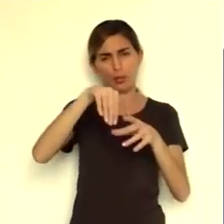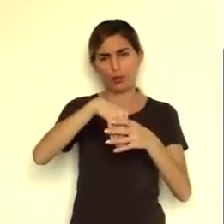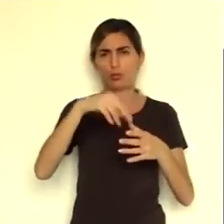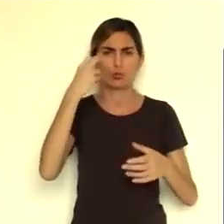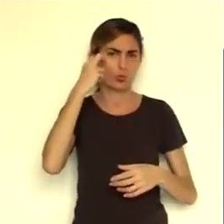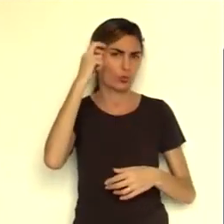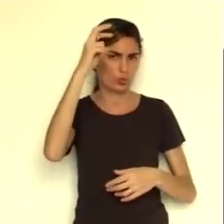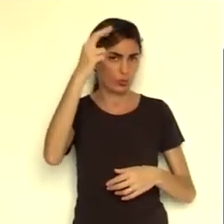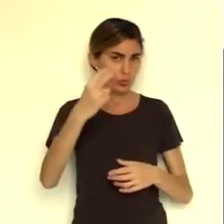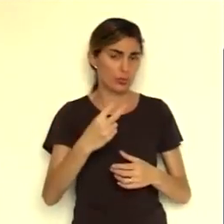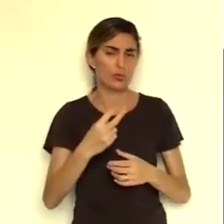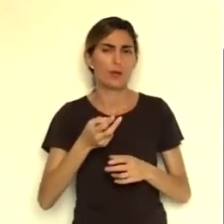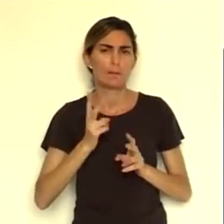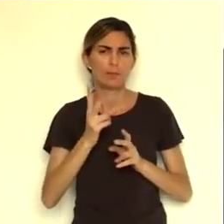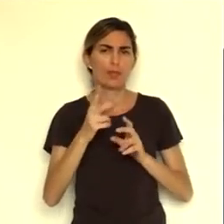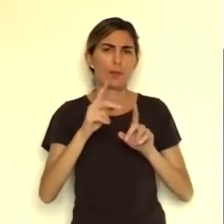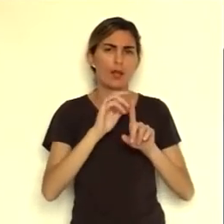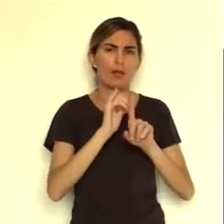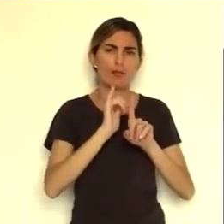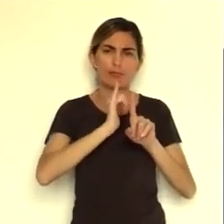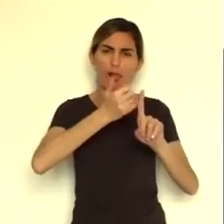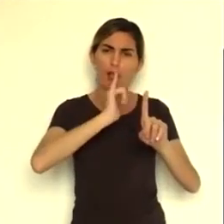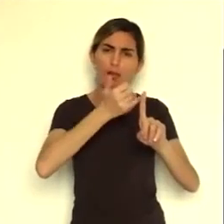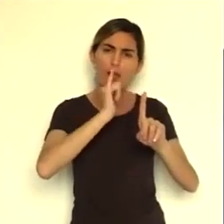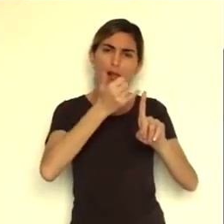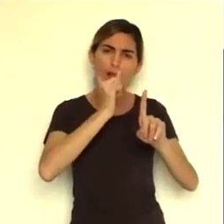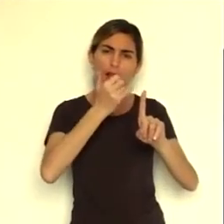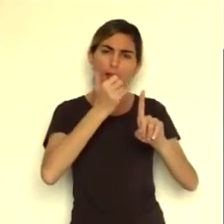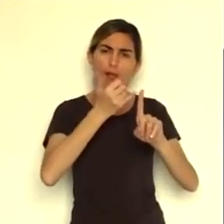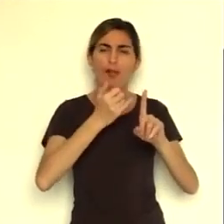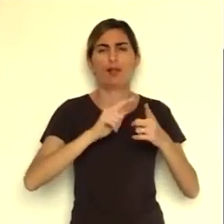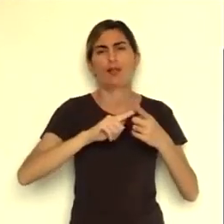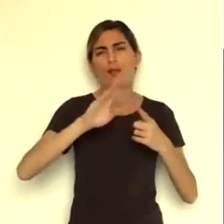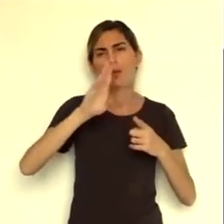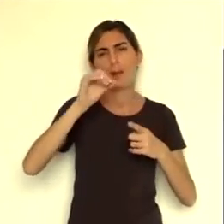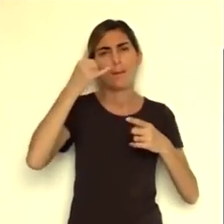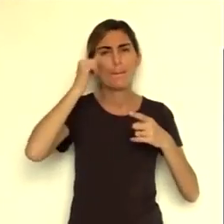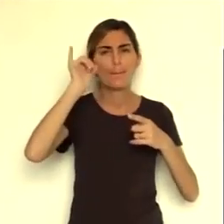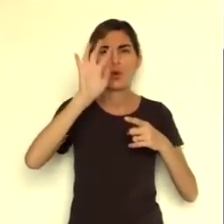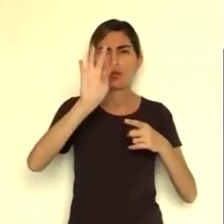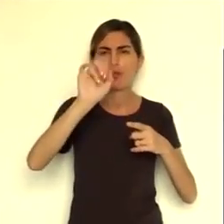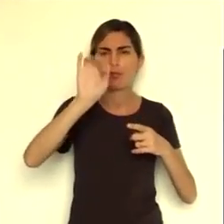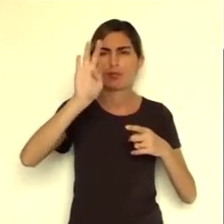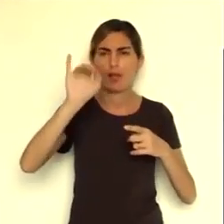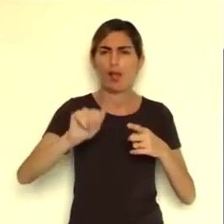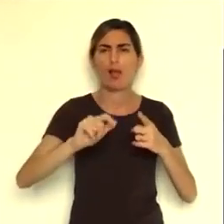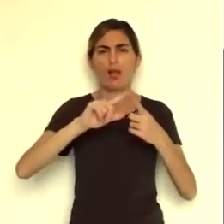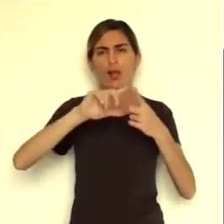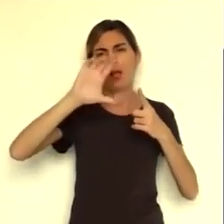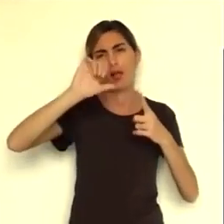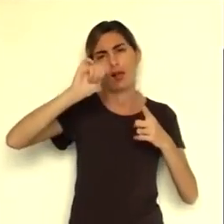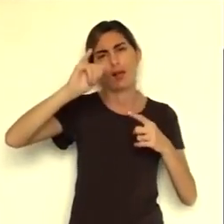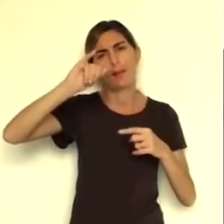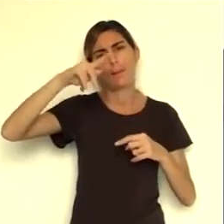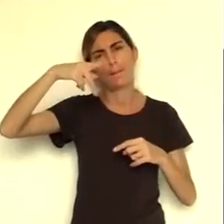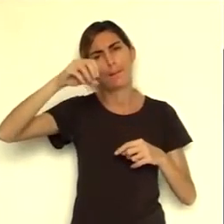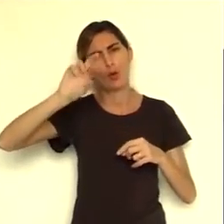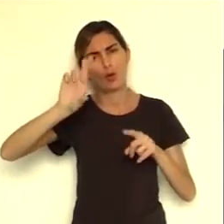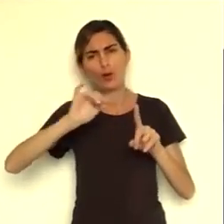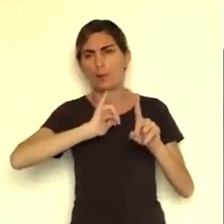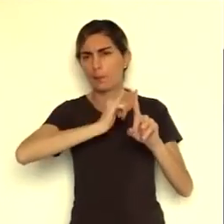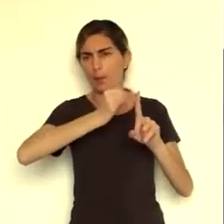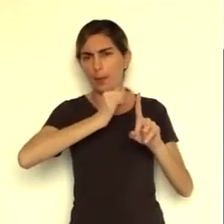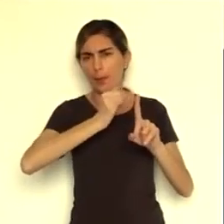do ponto de vista cultural, as lendas, lendas do boto, do boitatá, da caipora, também contribuem para